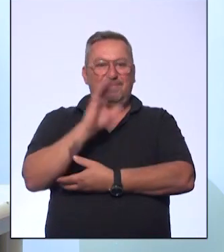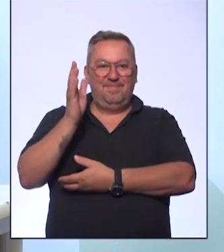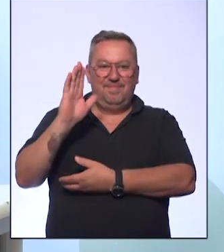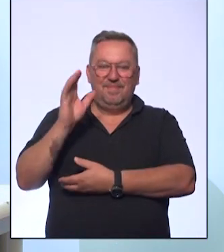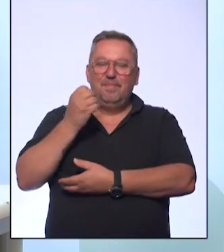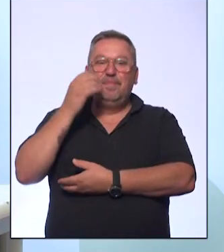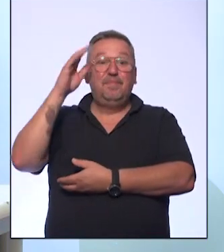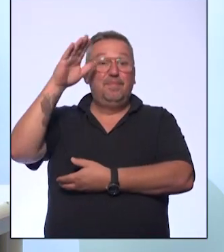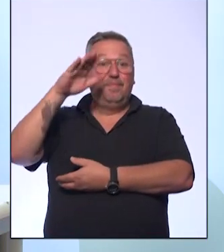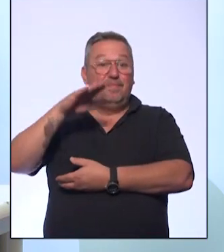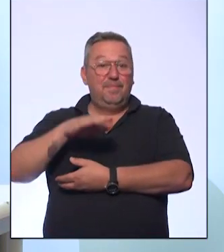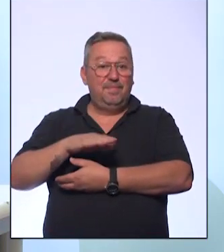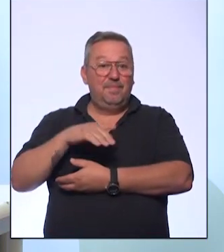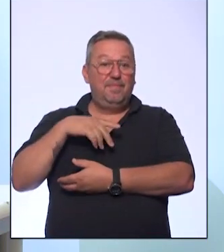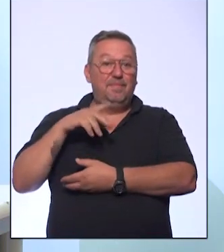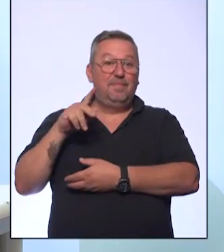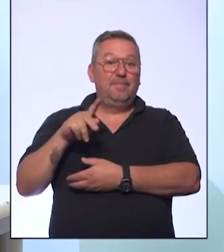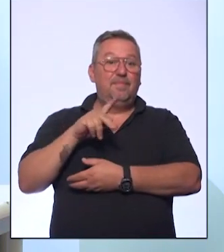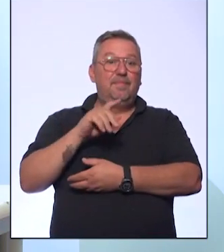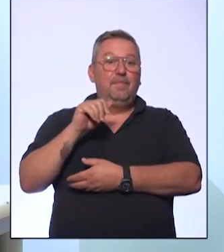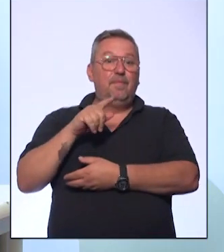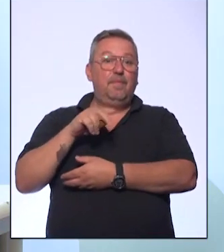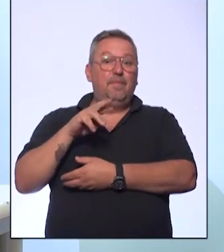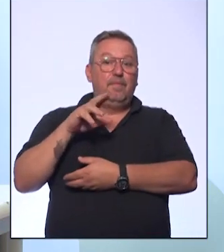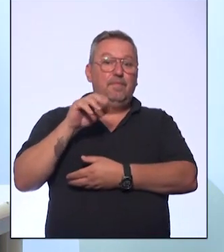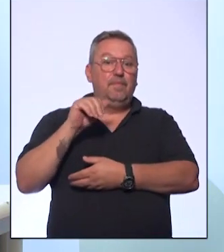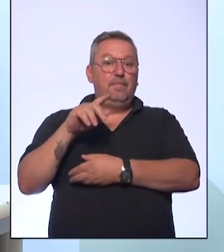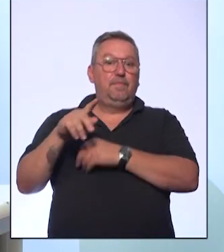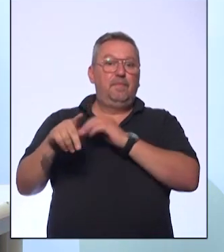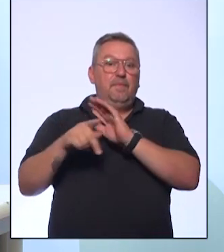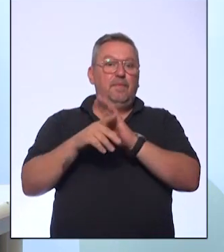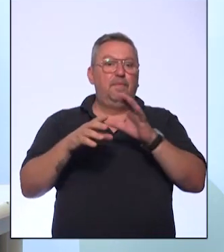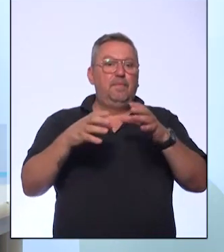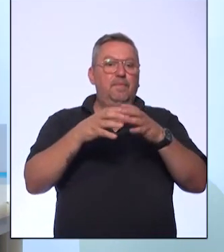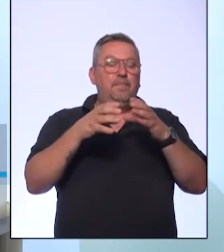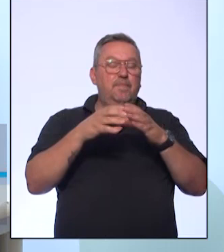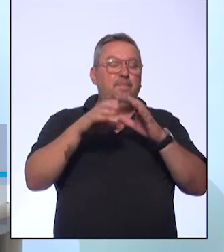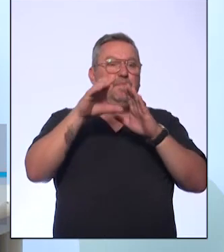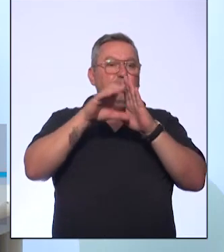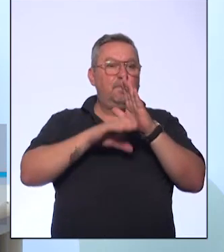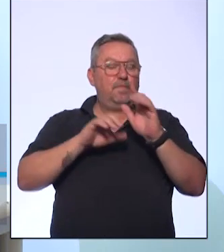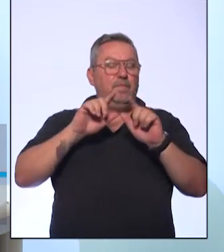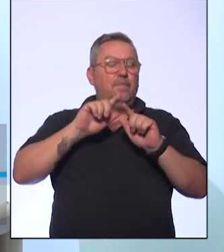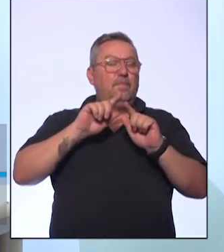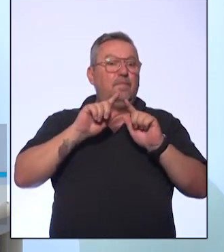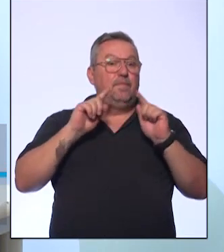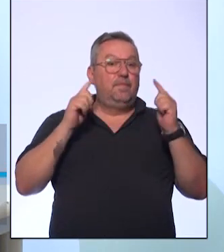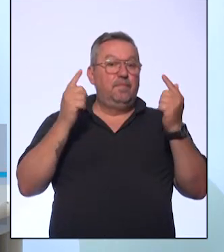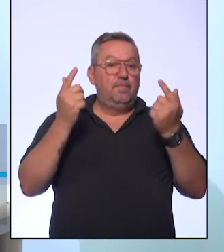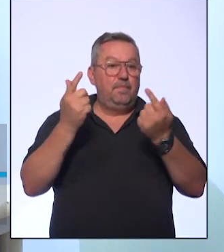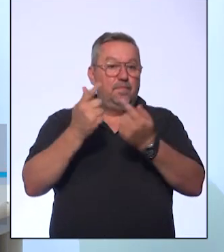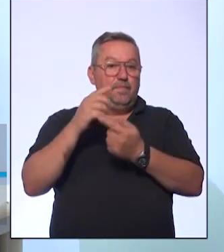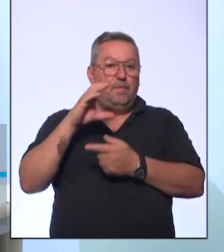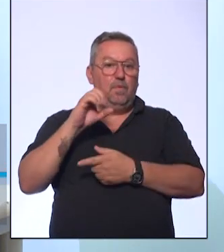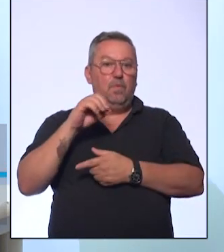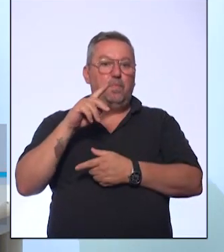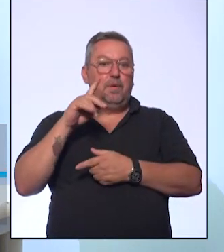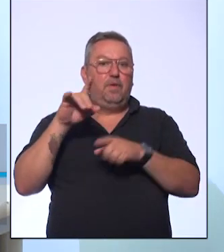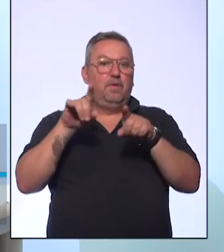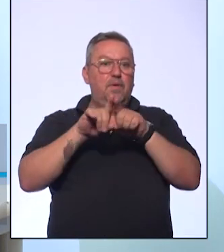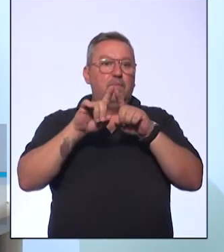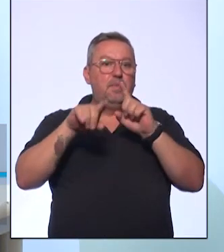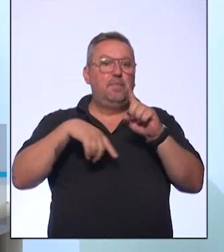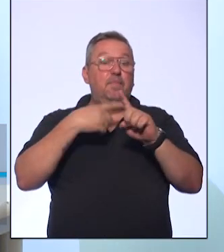Olá, muito boa tarde. Eu sou Andréa Cardoso, faço parte aqui da equipe curricular de Geografia da COPED. Estou com vocês aqui